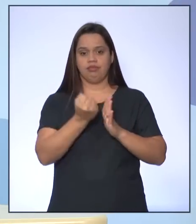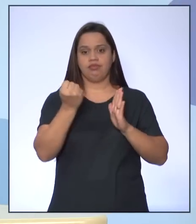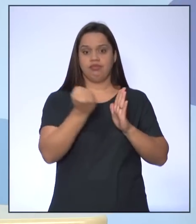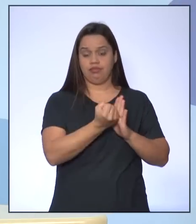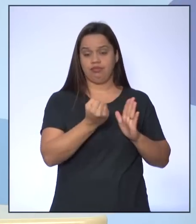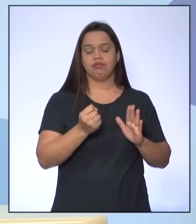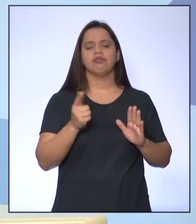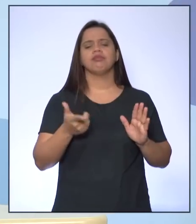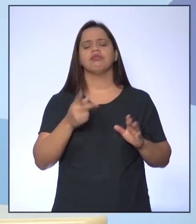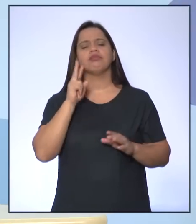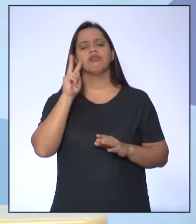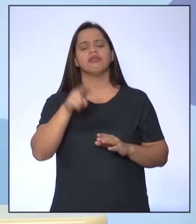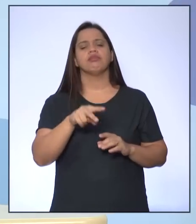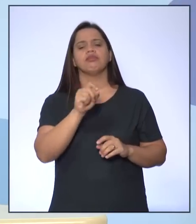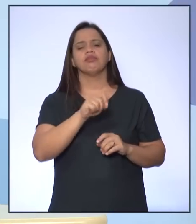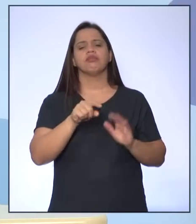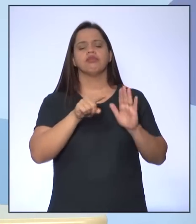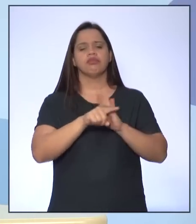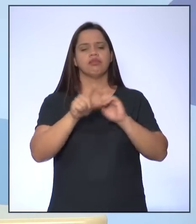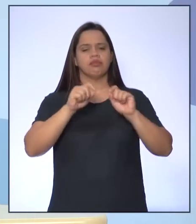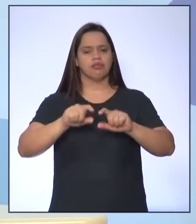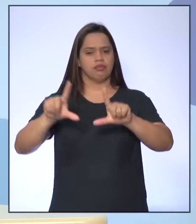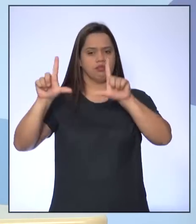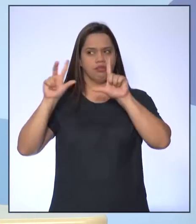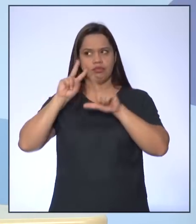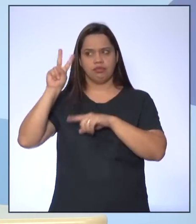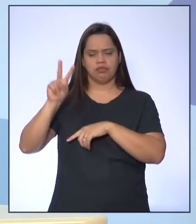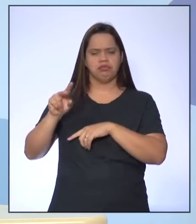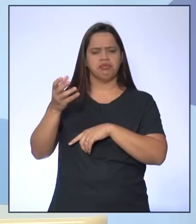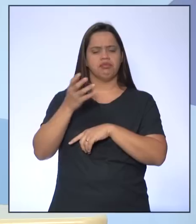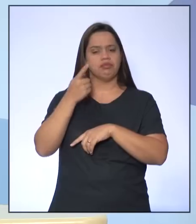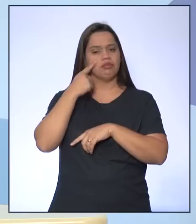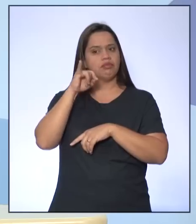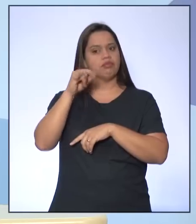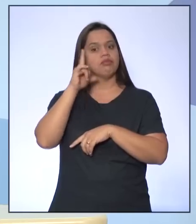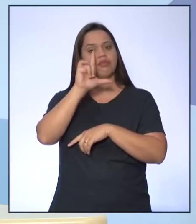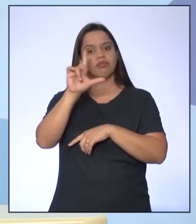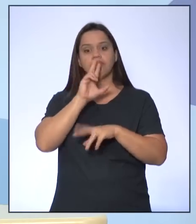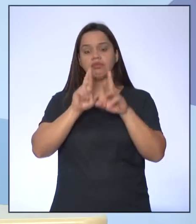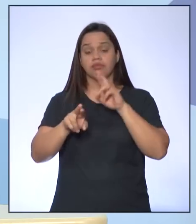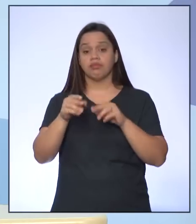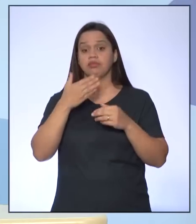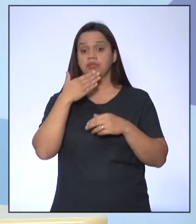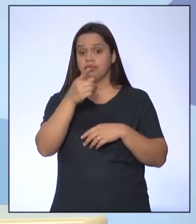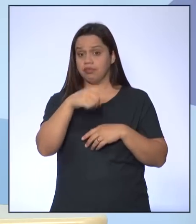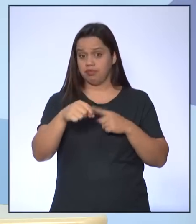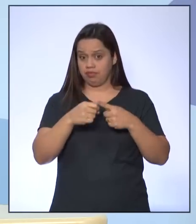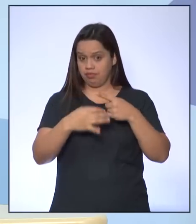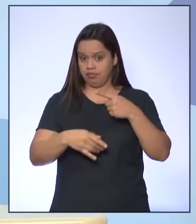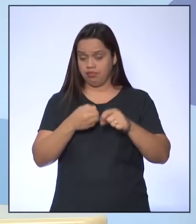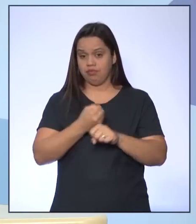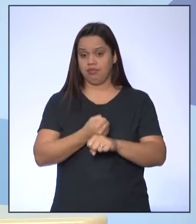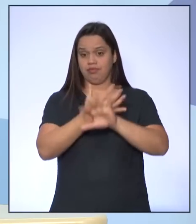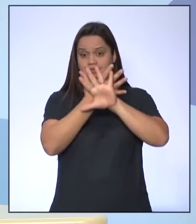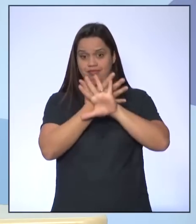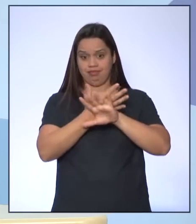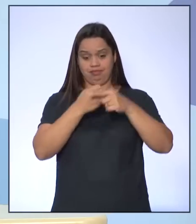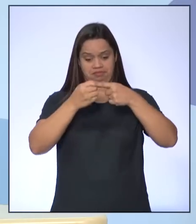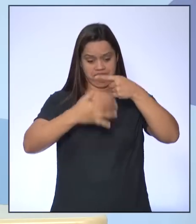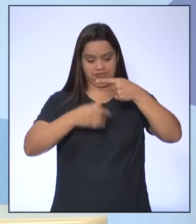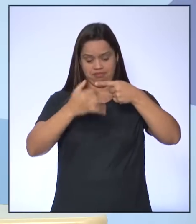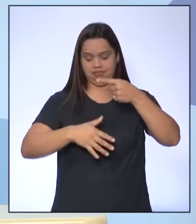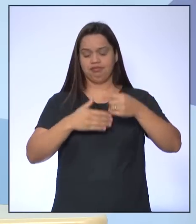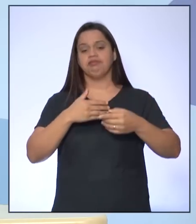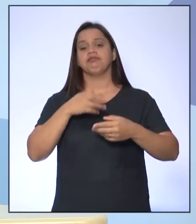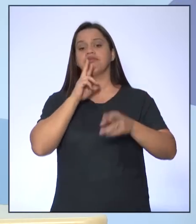na tela e quero ver se vocês conseguem responder. Eu peço que interajam pelo chat, deem suas respostas